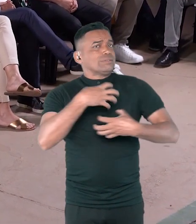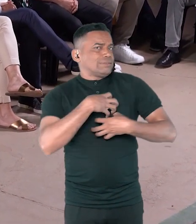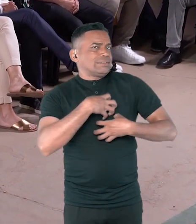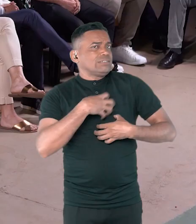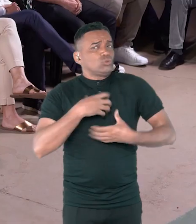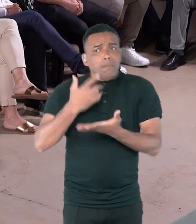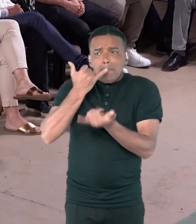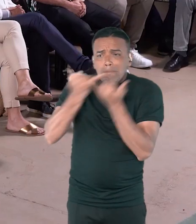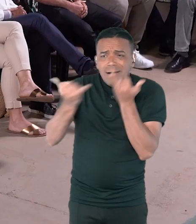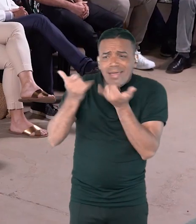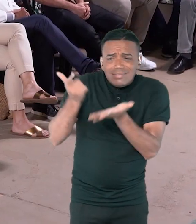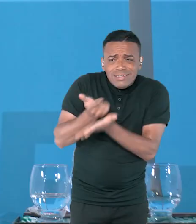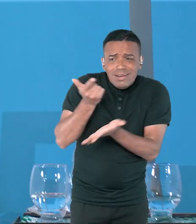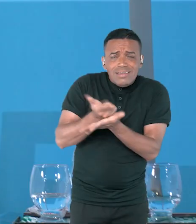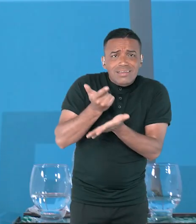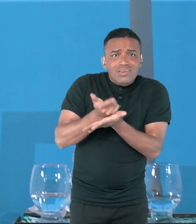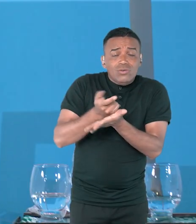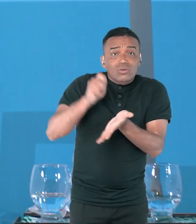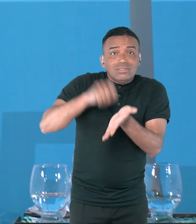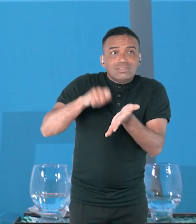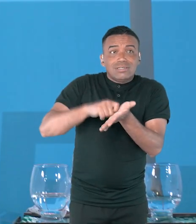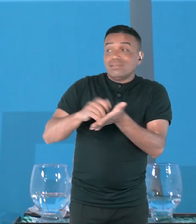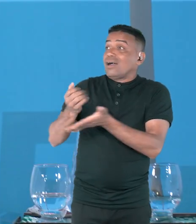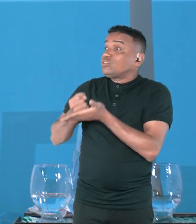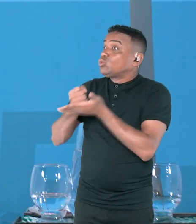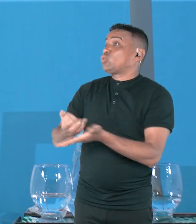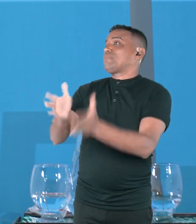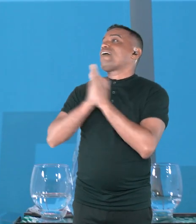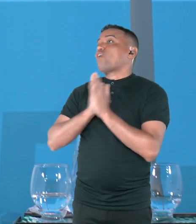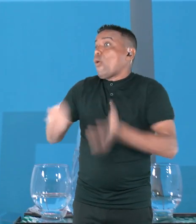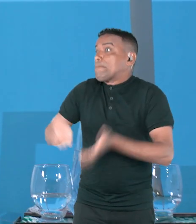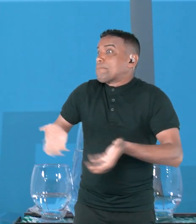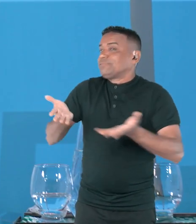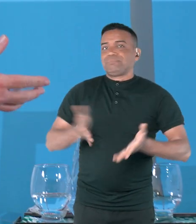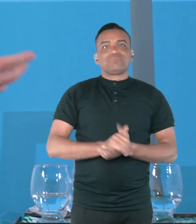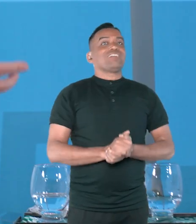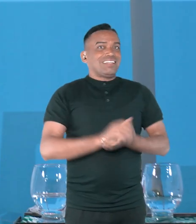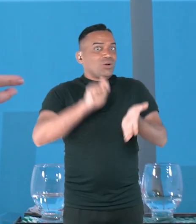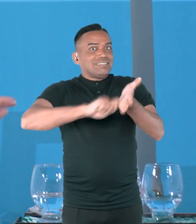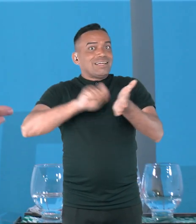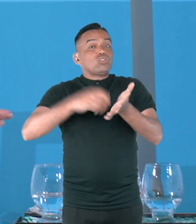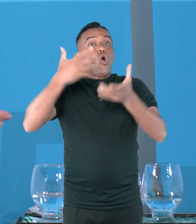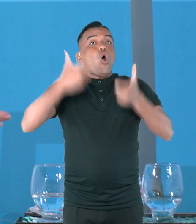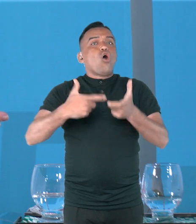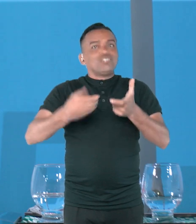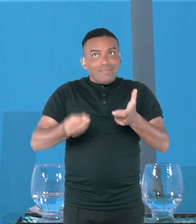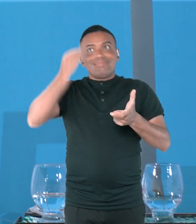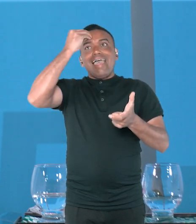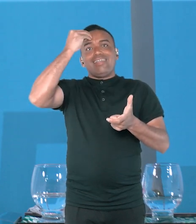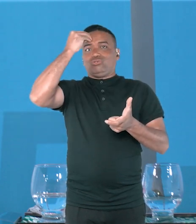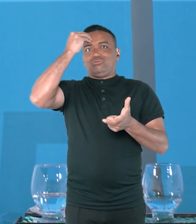sinto que são livros que estão escritos, gente, ajuda, pelo amor de Deus, estão escritos na sua cabeça. Eu